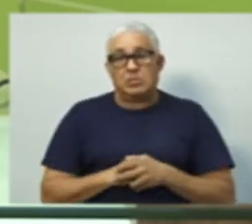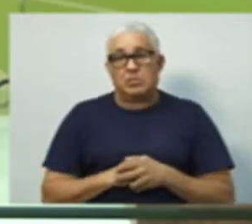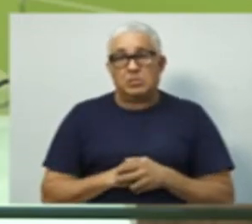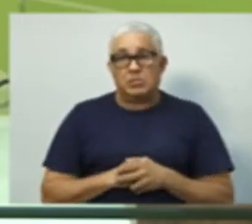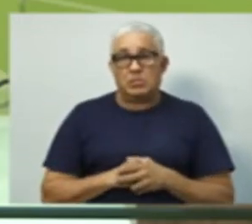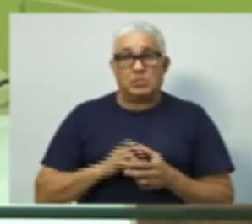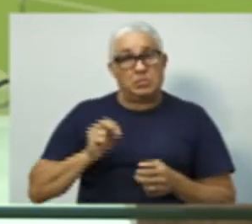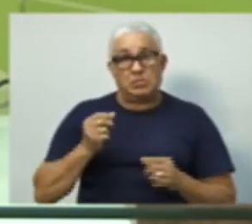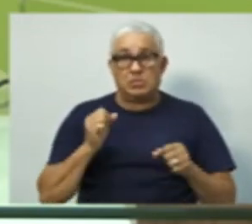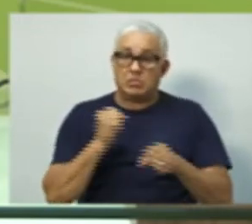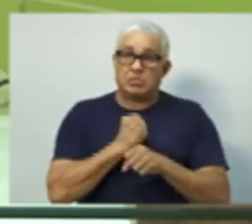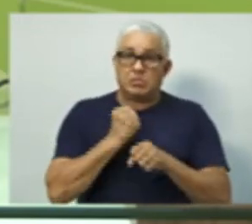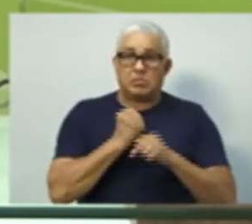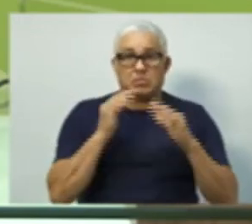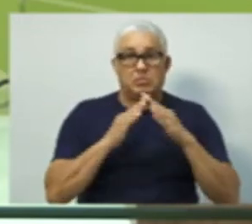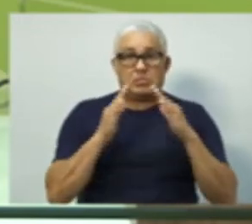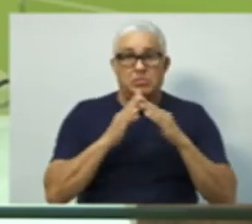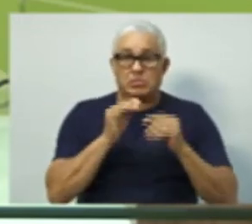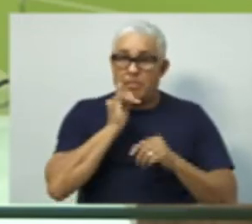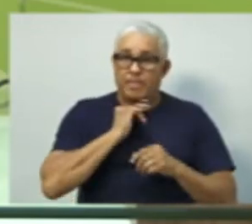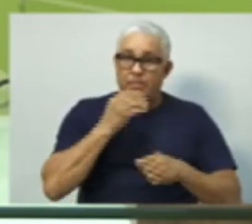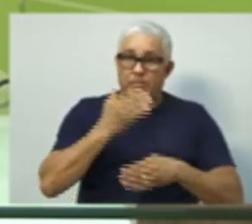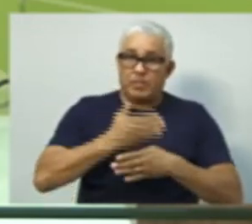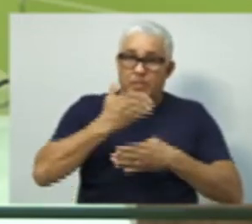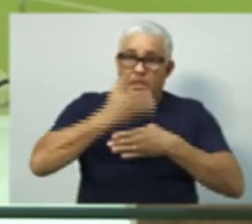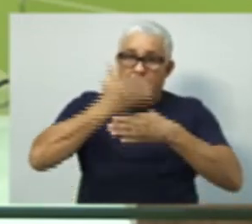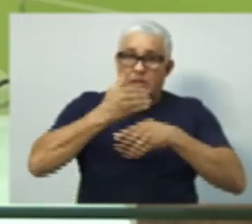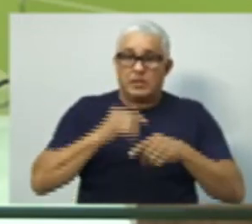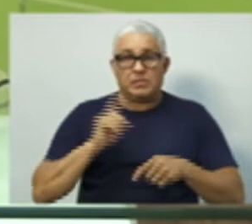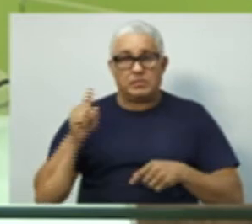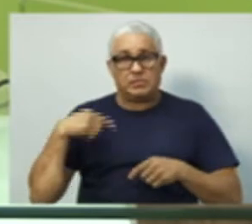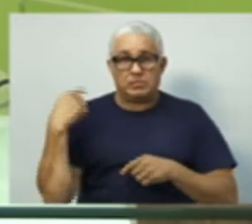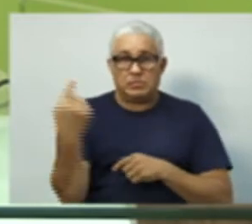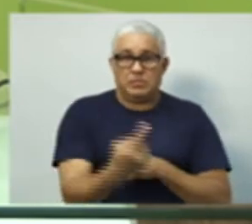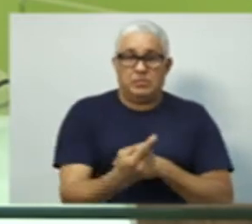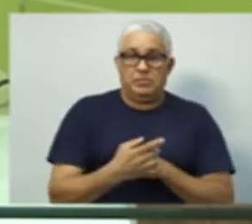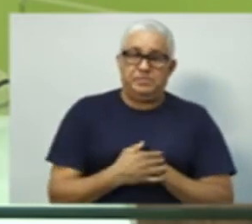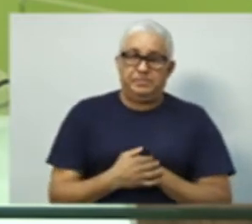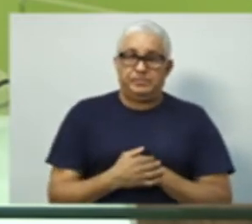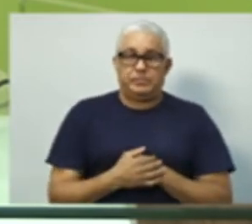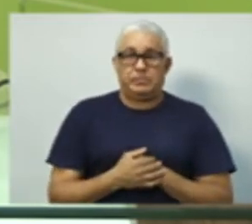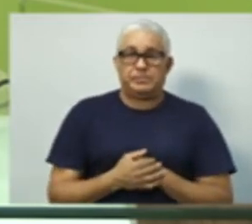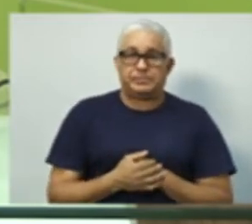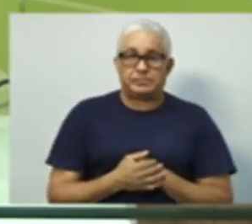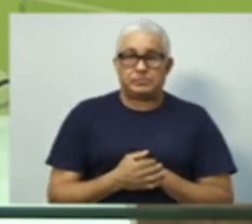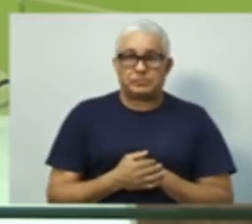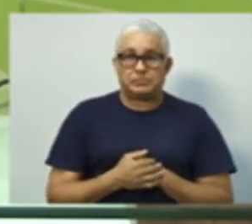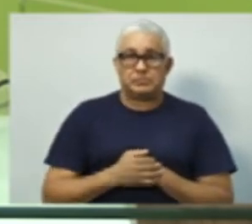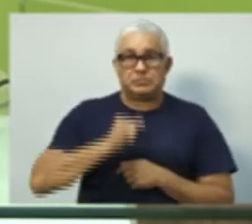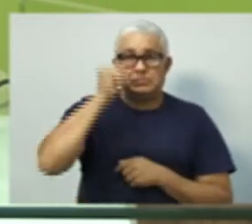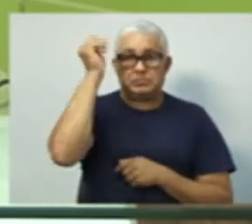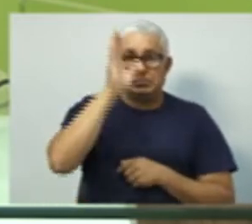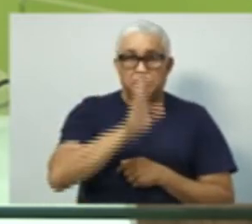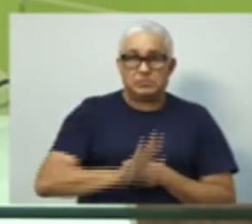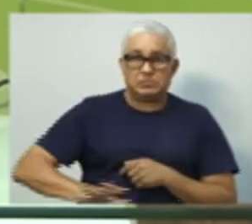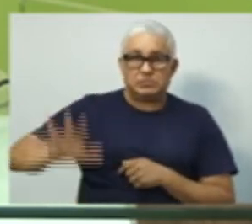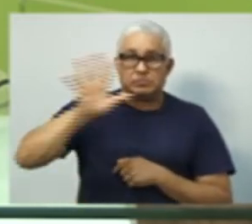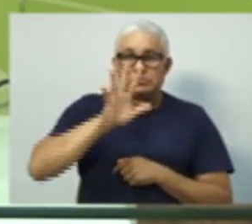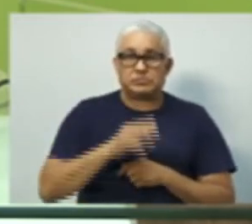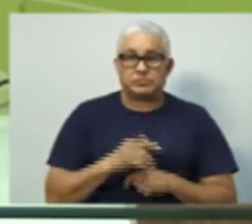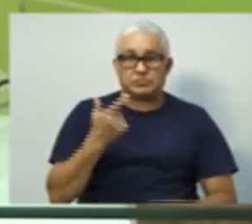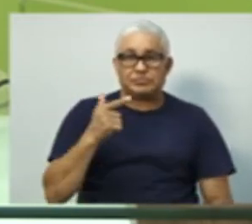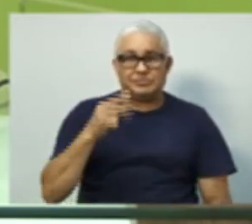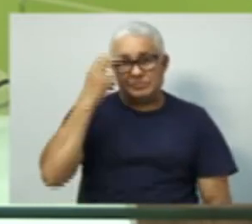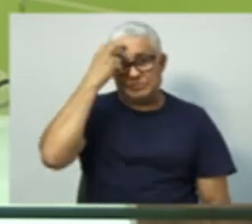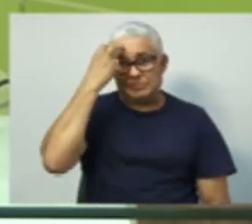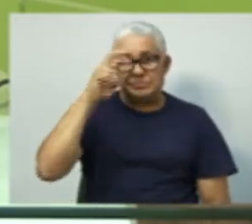se preocupar com as despesas fantasmas. Não é isso, professor Celso? Exatamente. Não pode esquecer que existem as despesas indiretas,